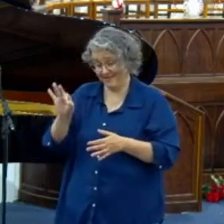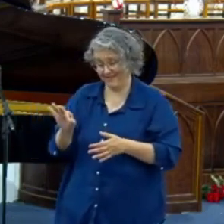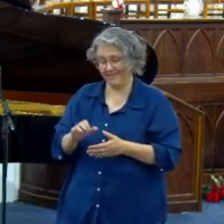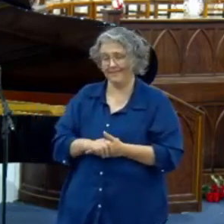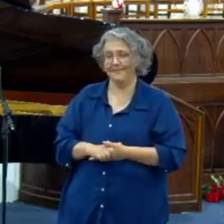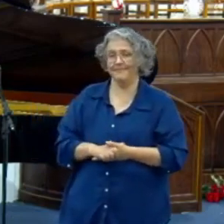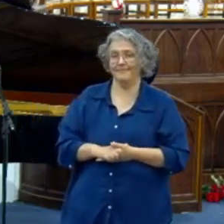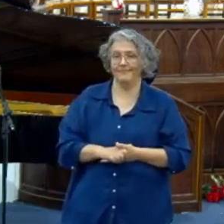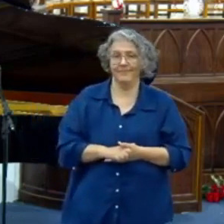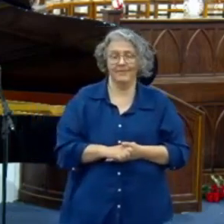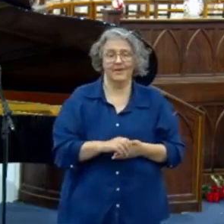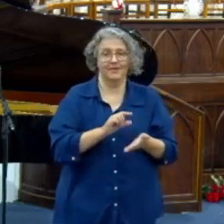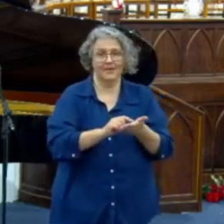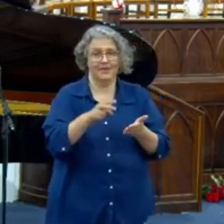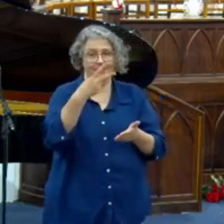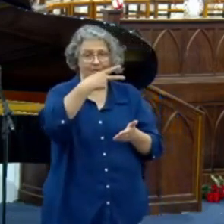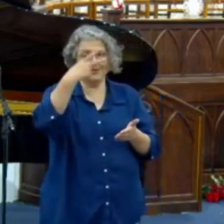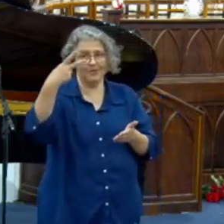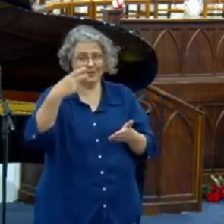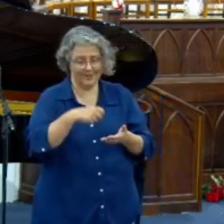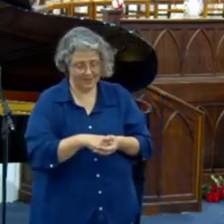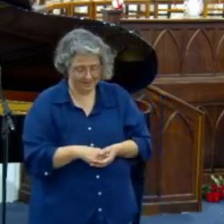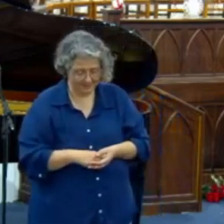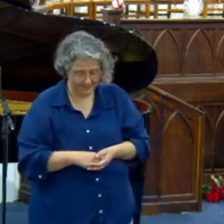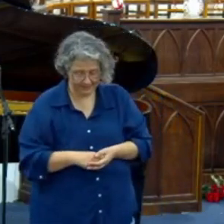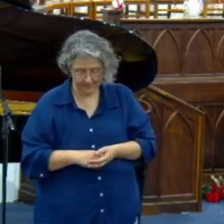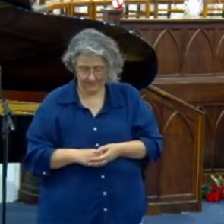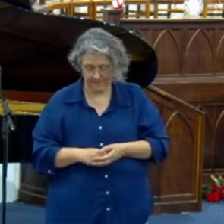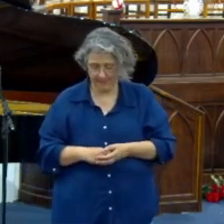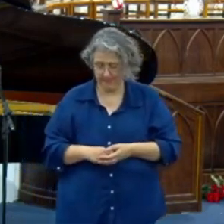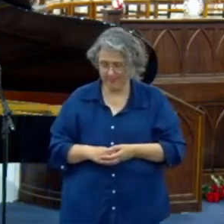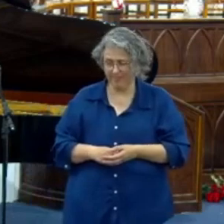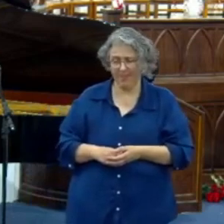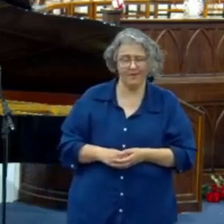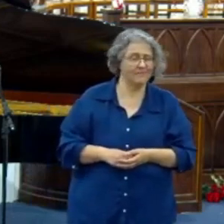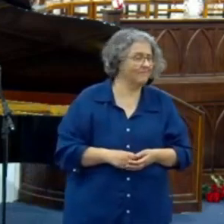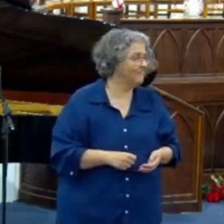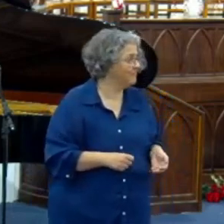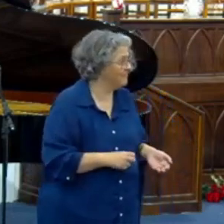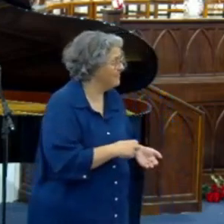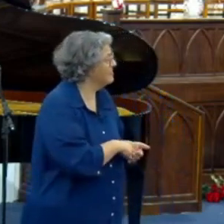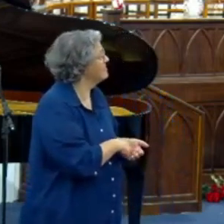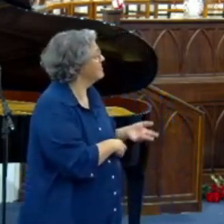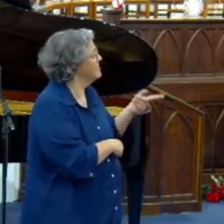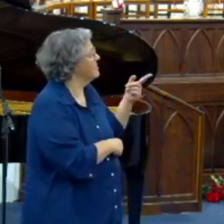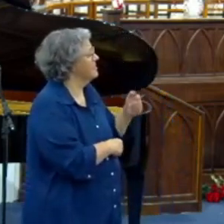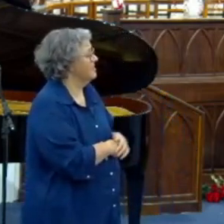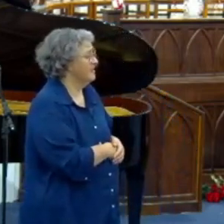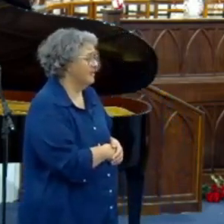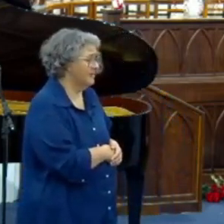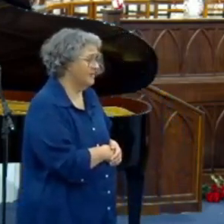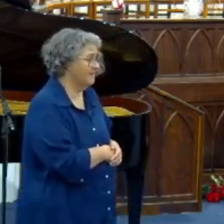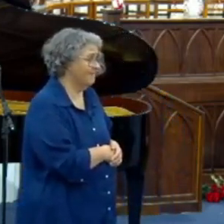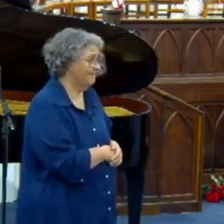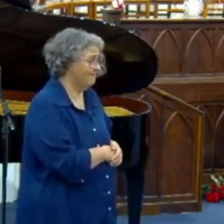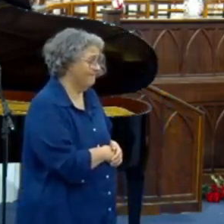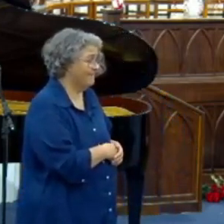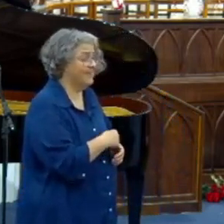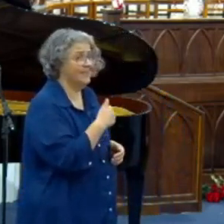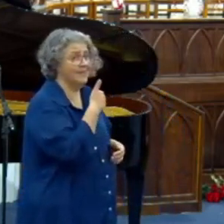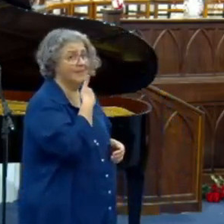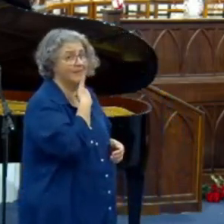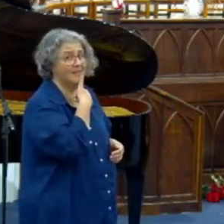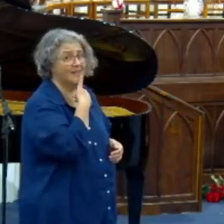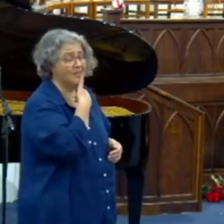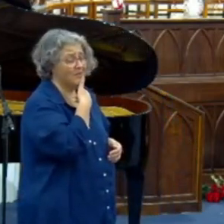só, versículo 22, ele, porém, contrariado com esta palavra, retirou-se triste, porque